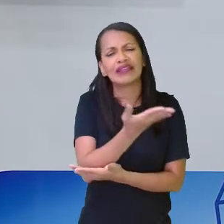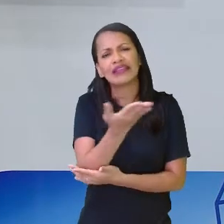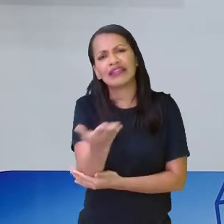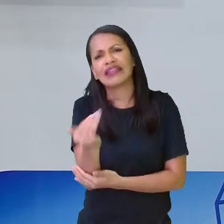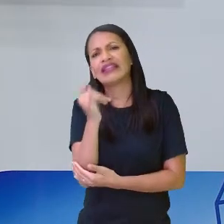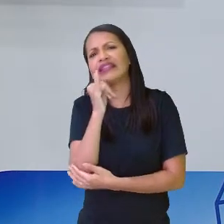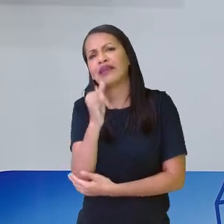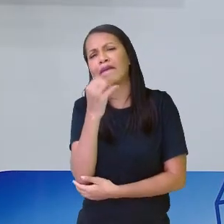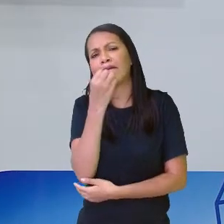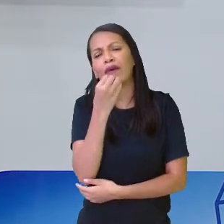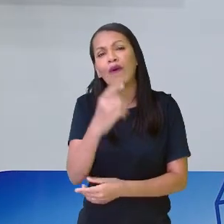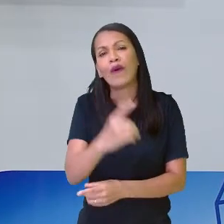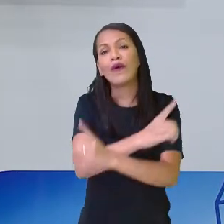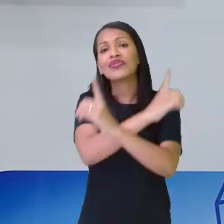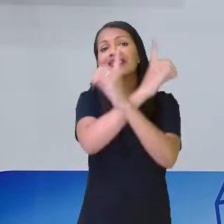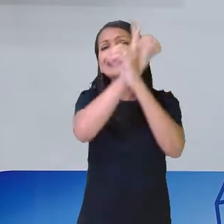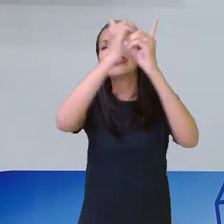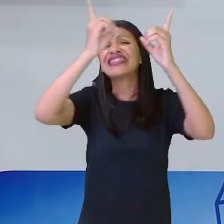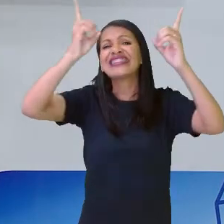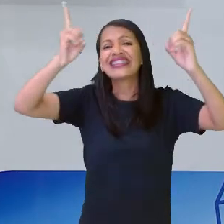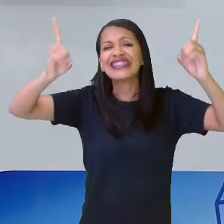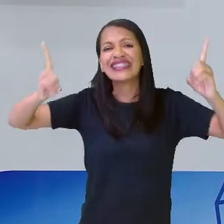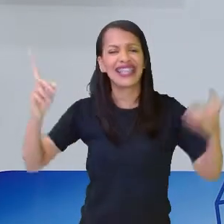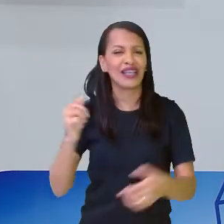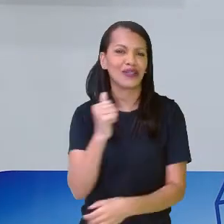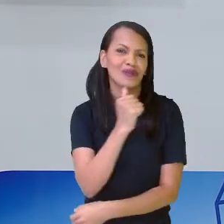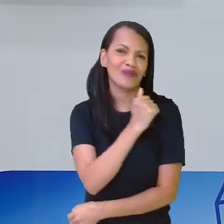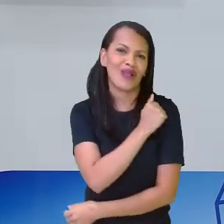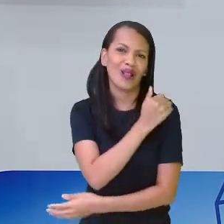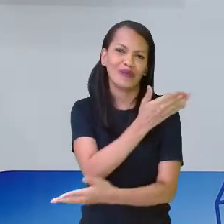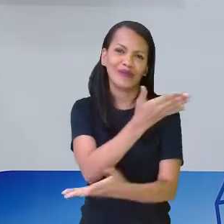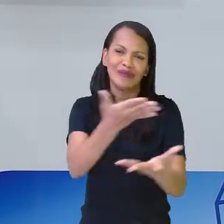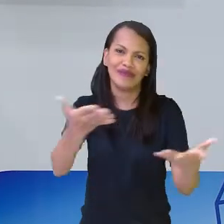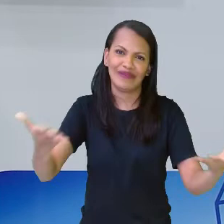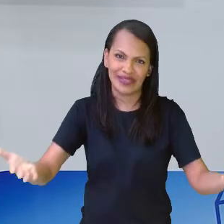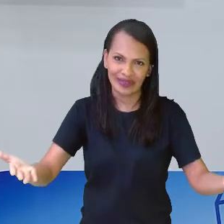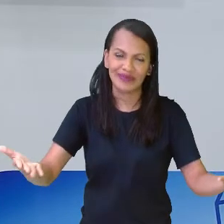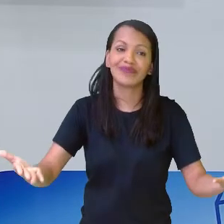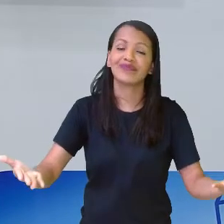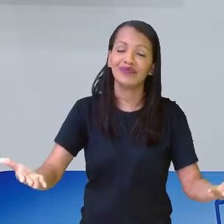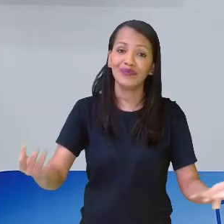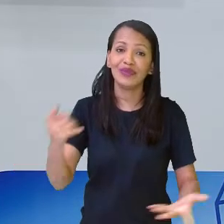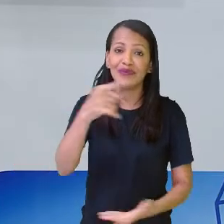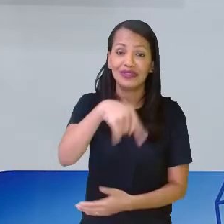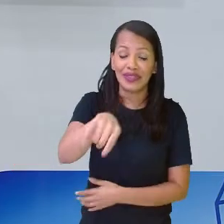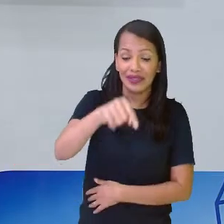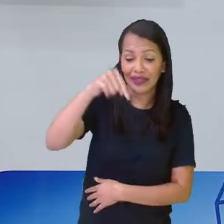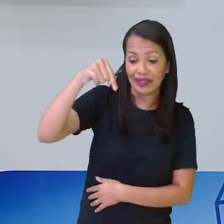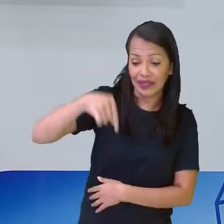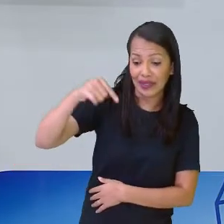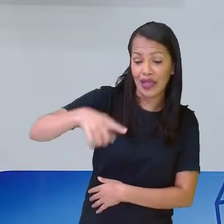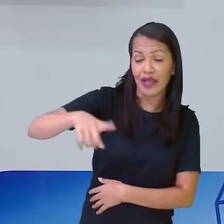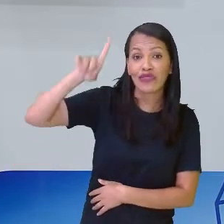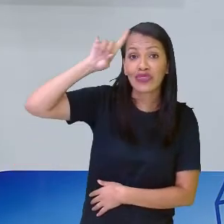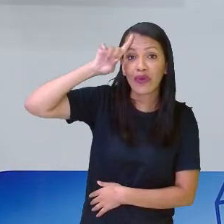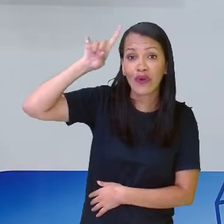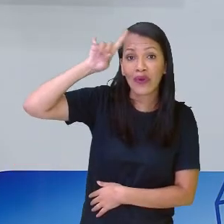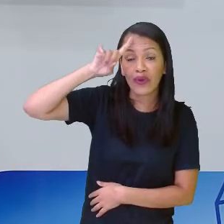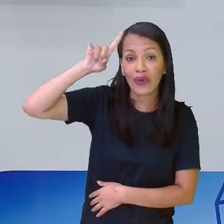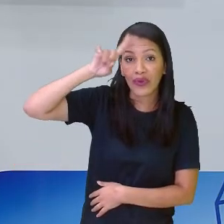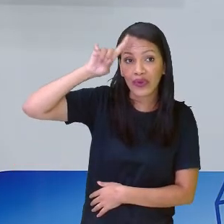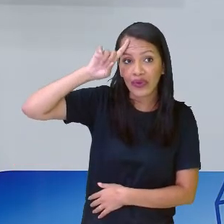um bom dia do estudante para vocês, né? Vocês que estão aqui todos os dias acompanhando as